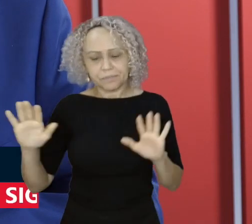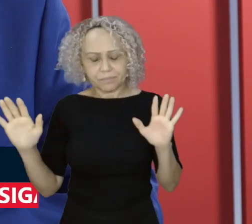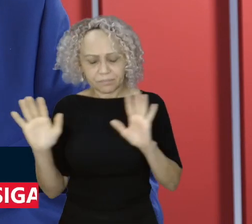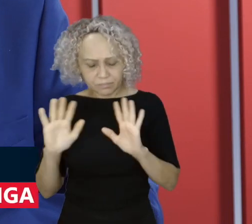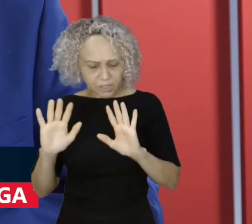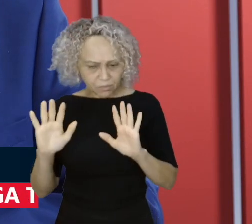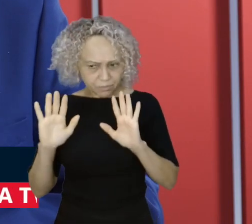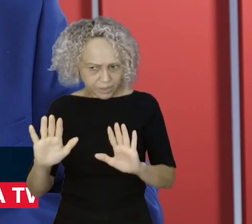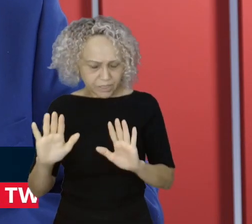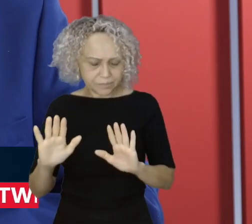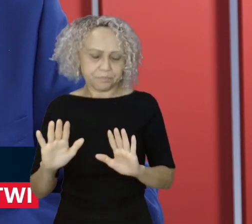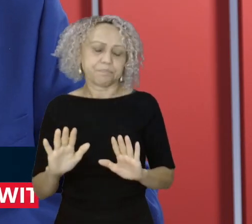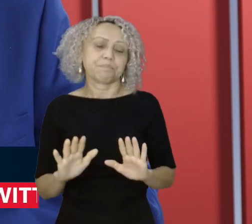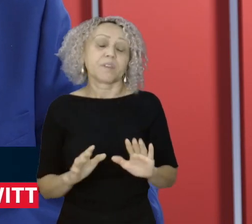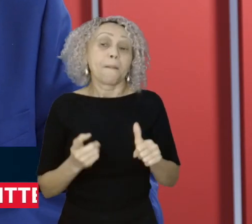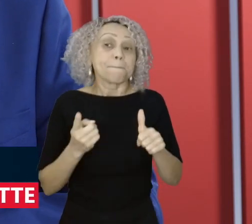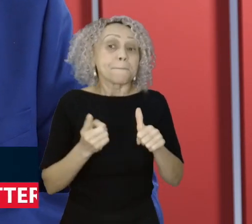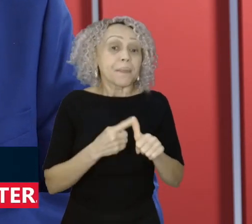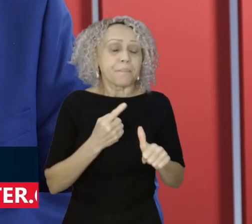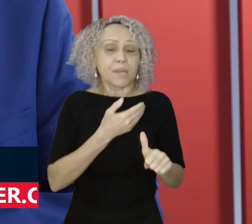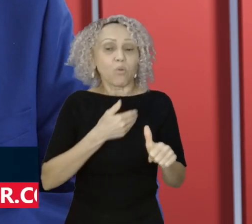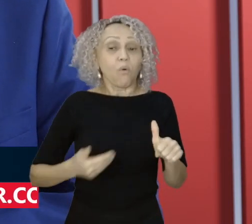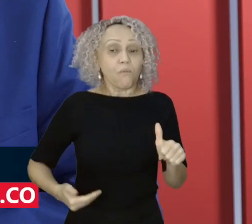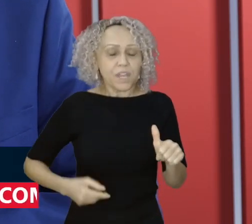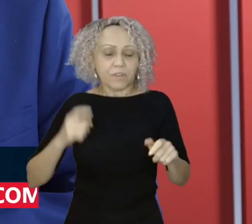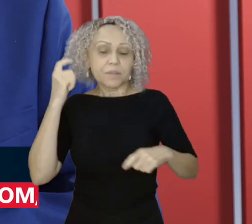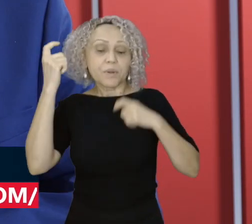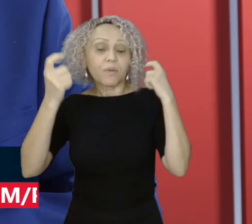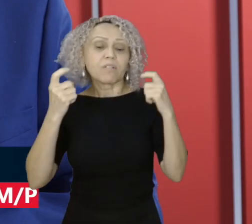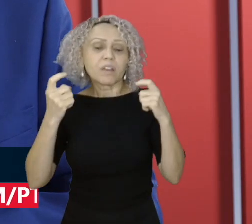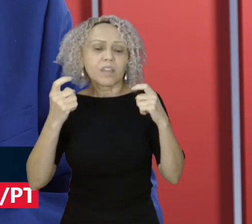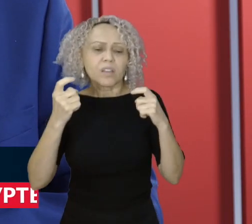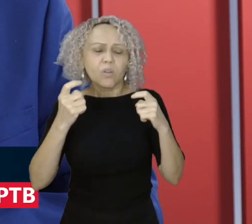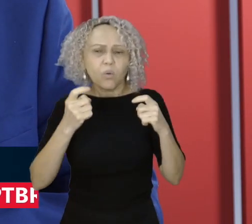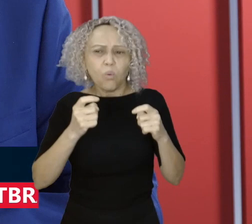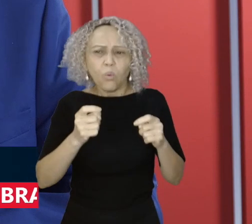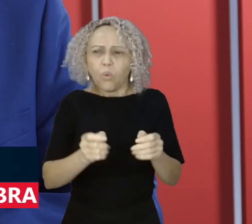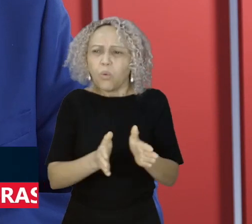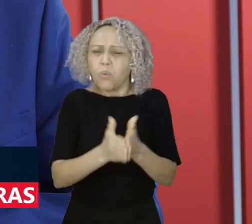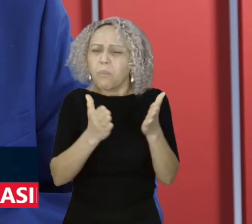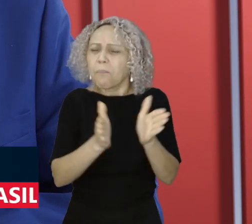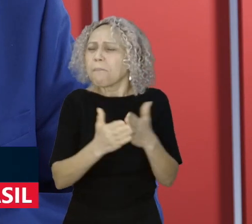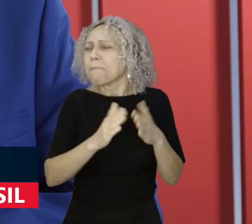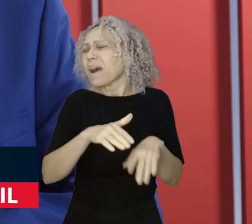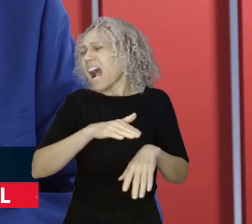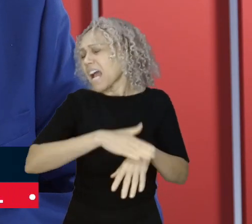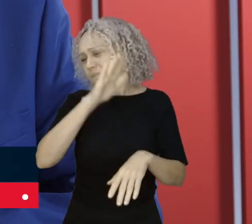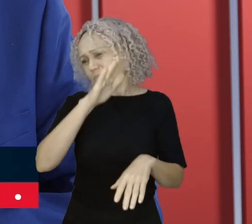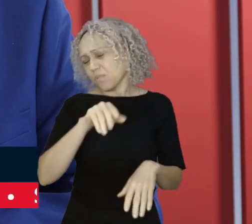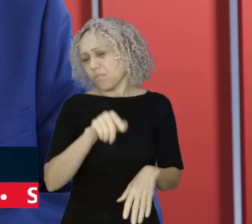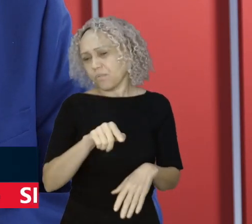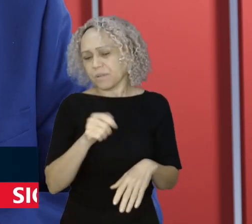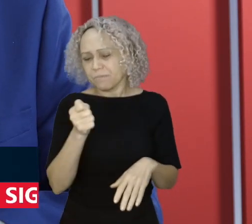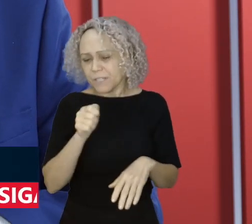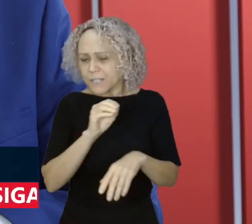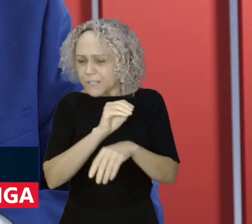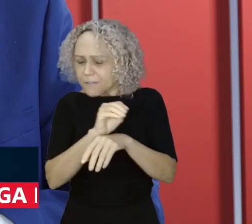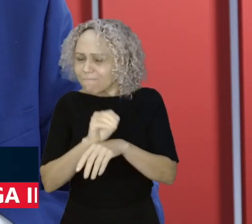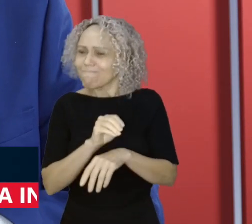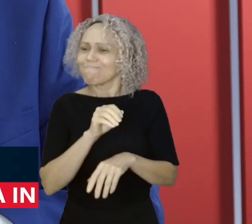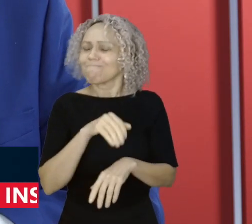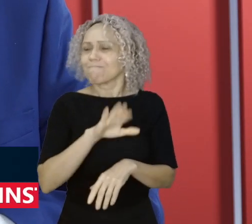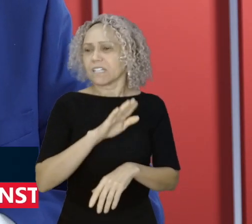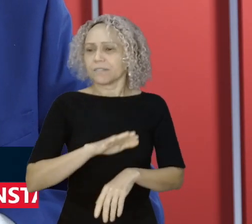primeiro com os mais empobrecidos. Né? E, portanto, a gente já falou aqui da retirada da taxa, do pagamento, né?